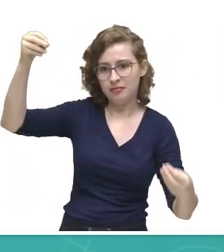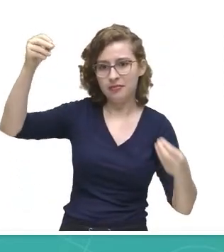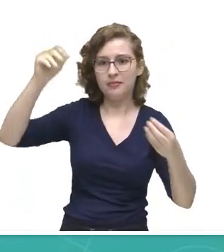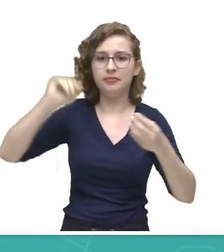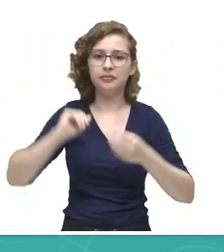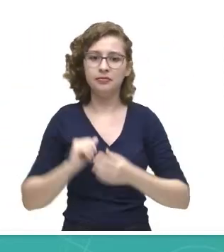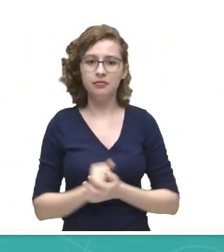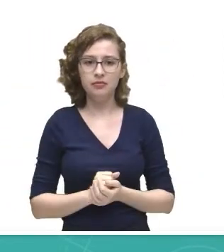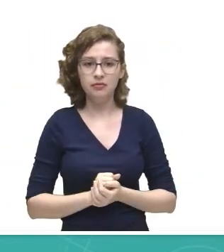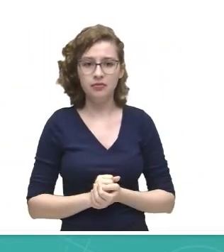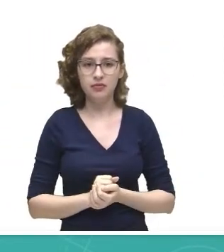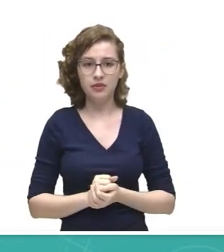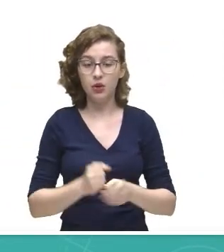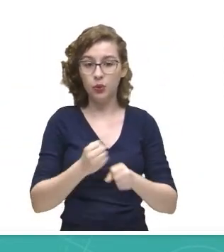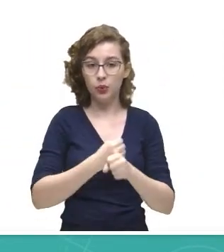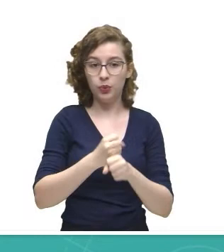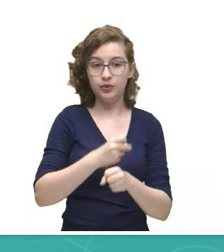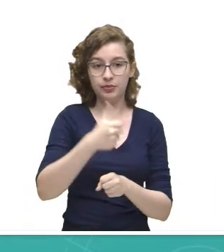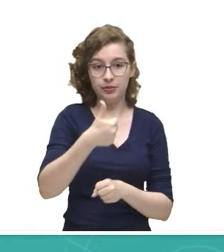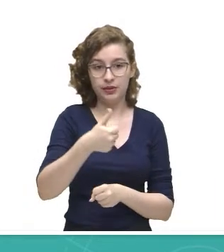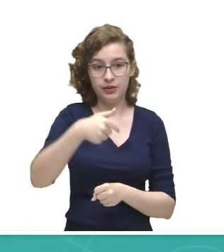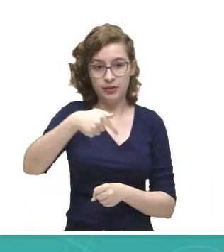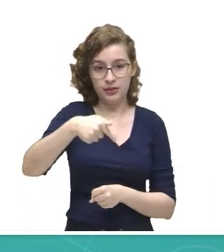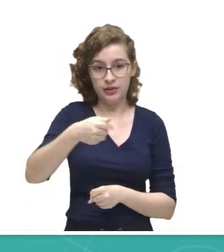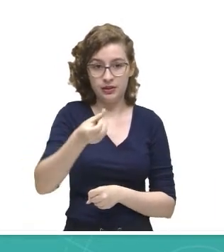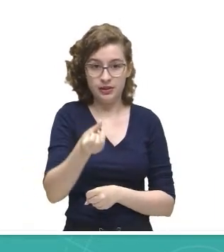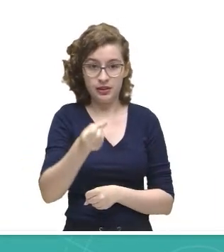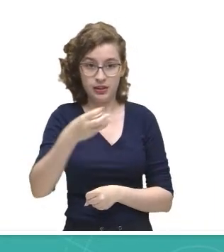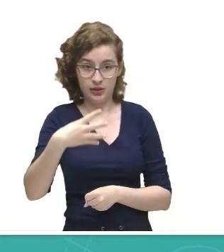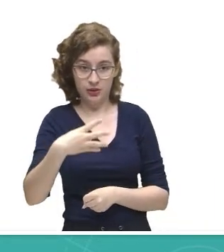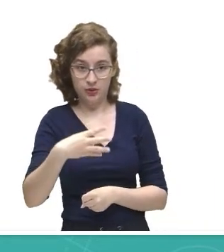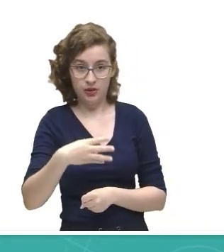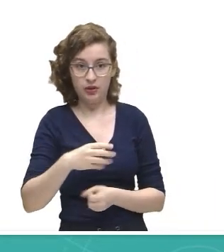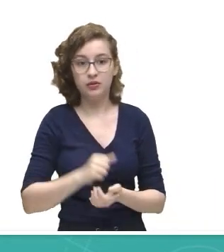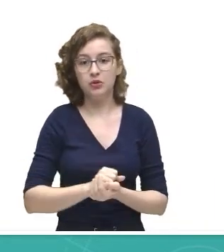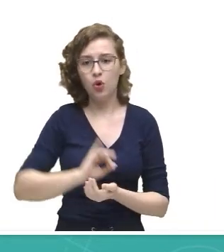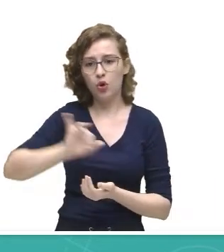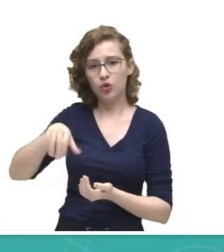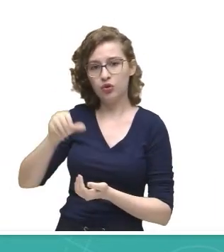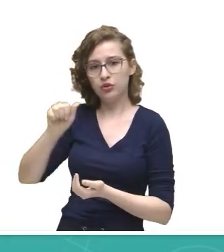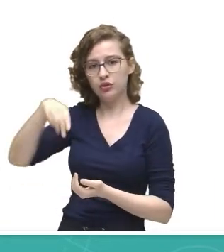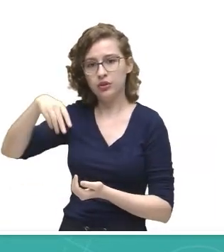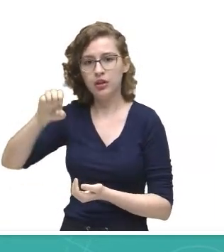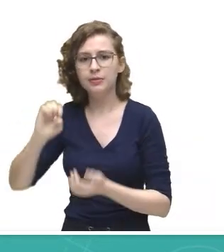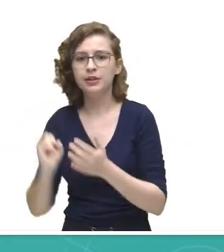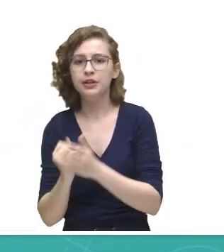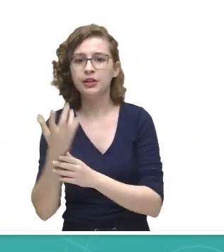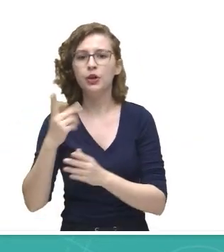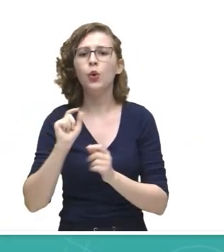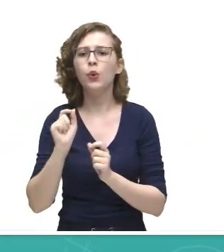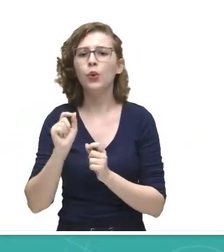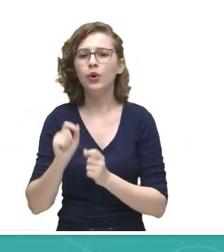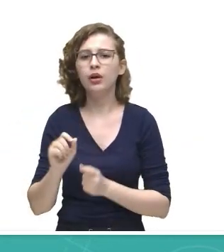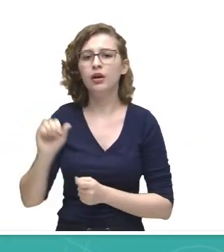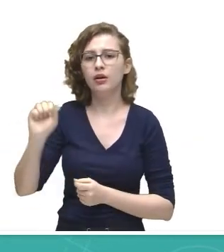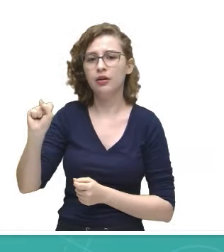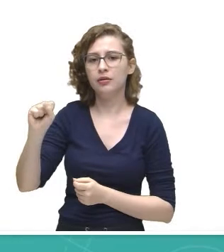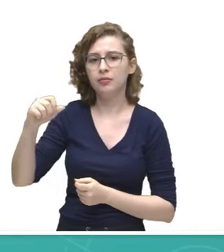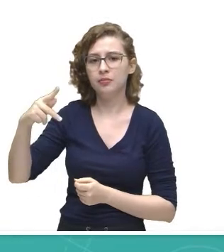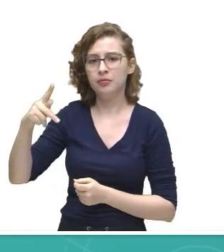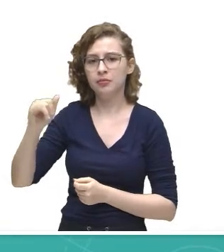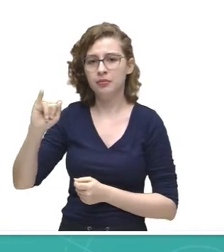Em 1764, o James cria aí o spinning,